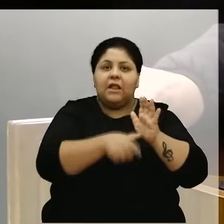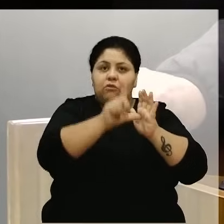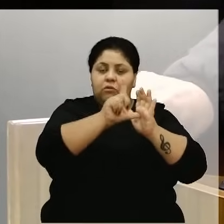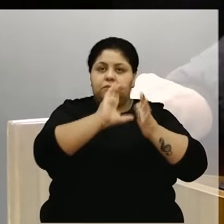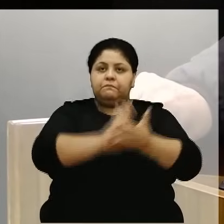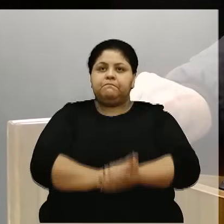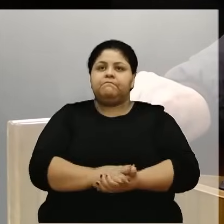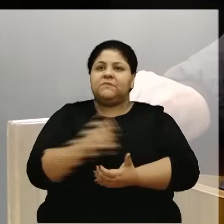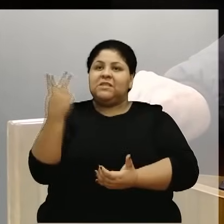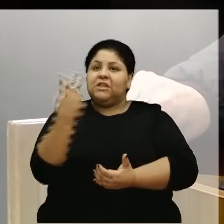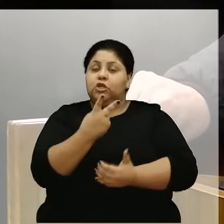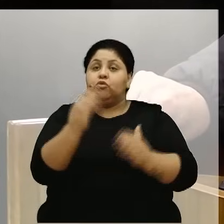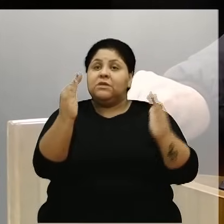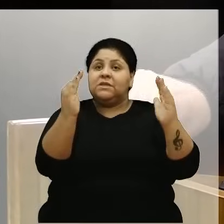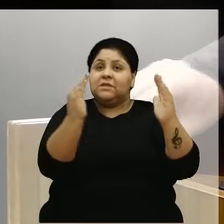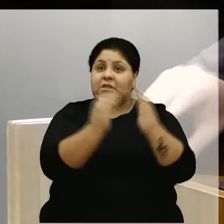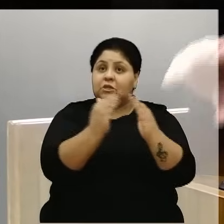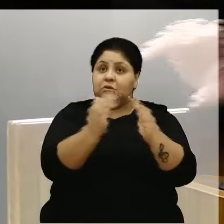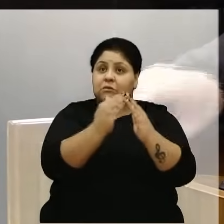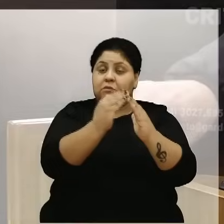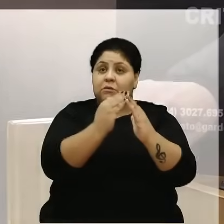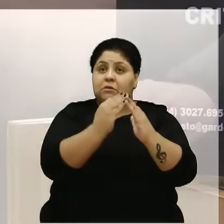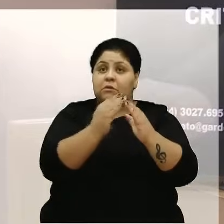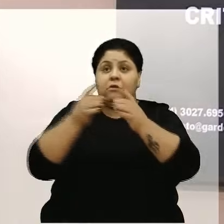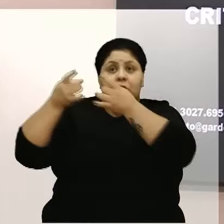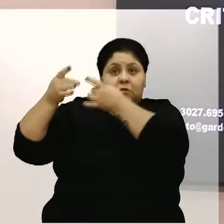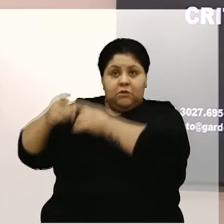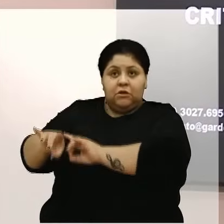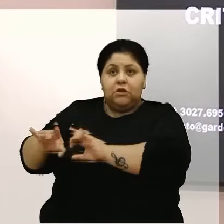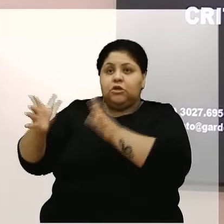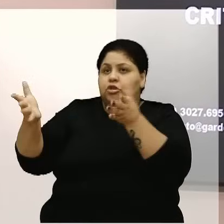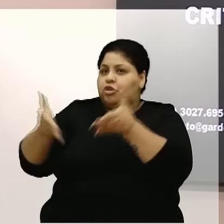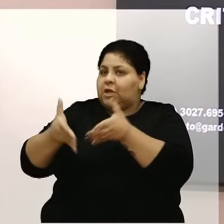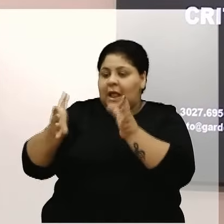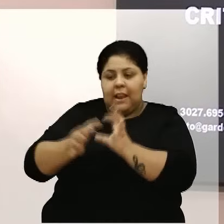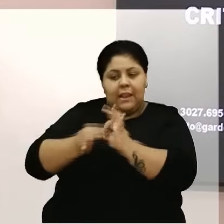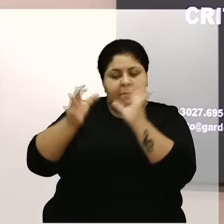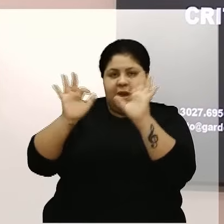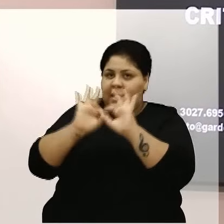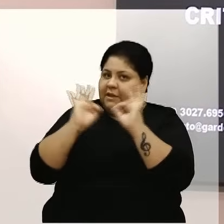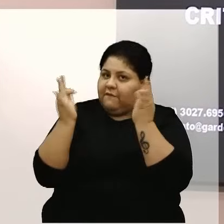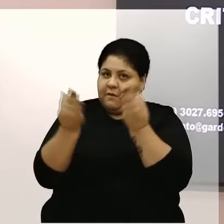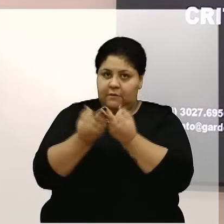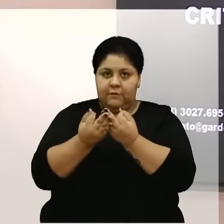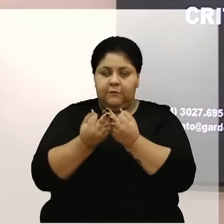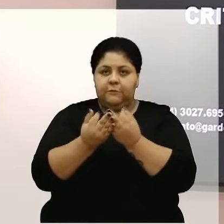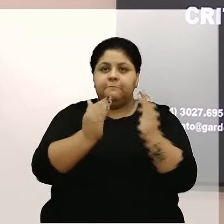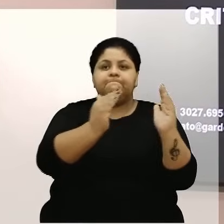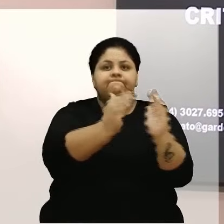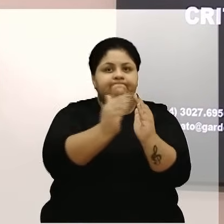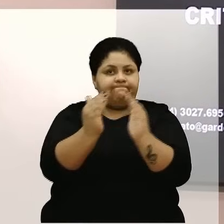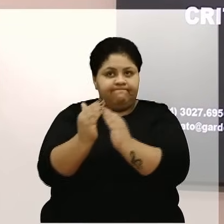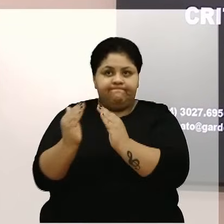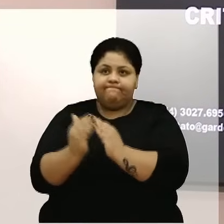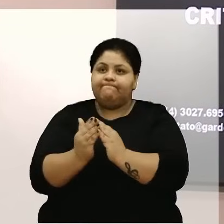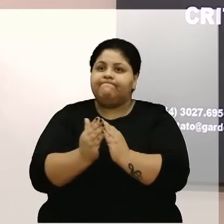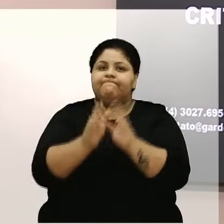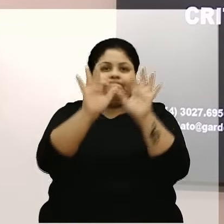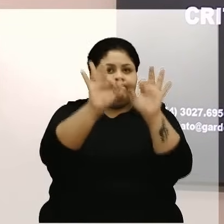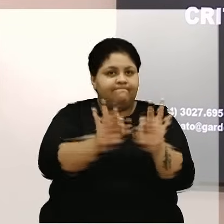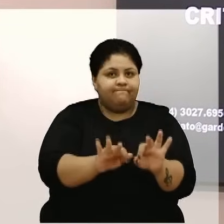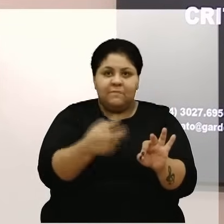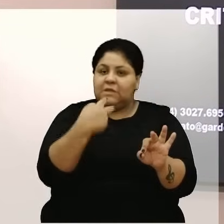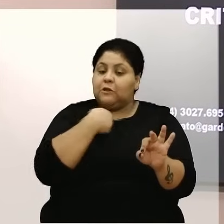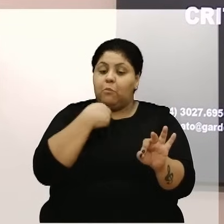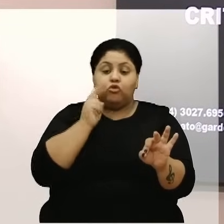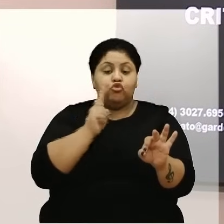Foram 2 casas apenas afetadas, essas casas já foram evacuadas, as famílias foram retiradas, essas casas terão que ser demolidas, elas não podem mais ficar